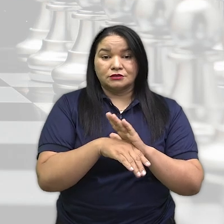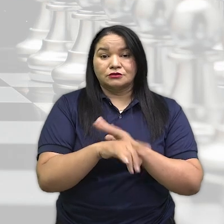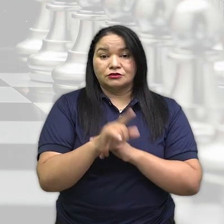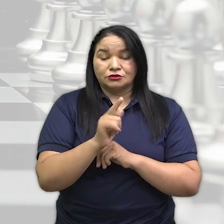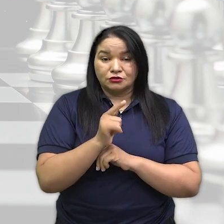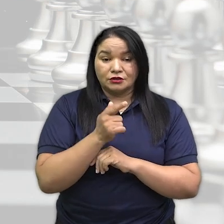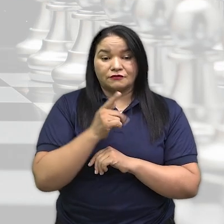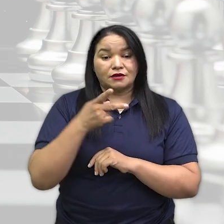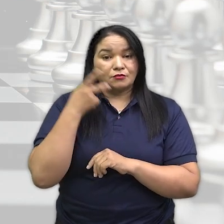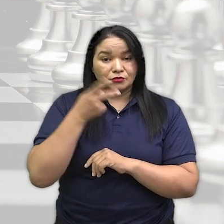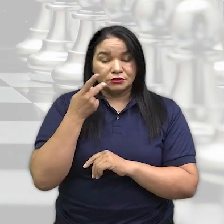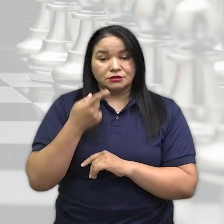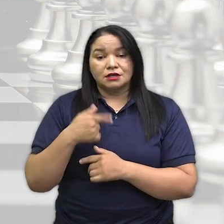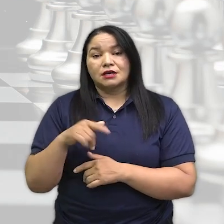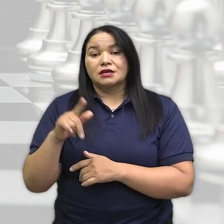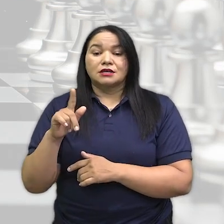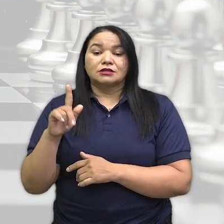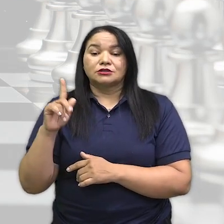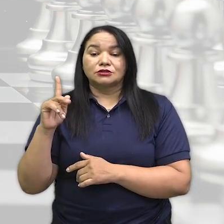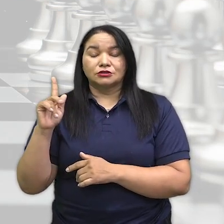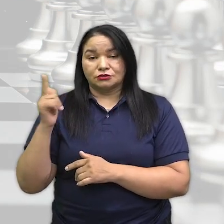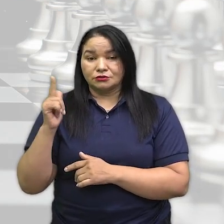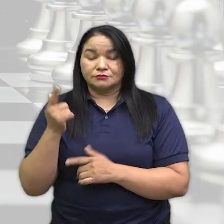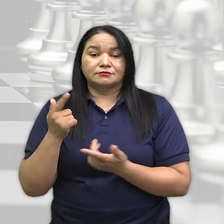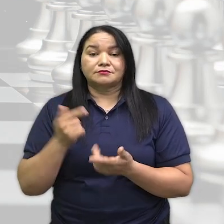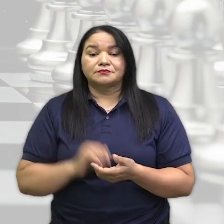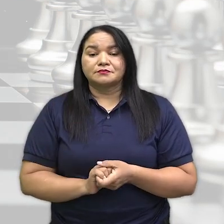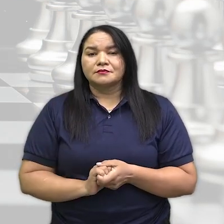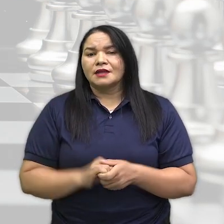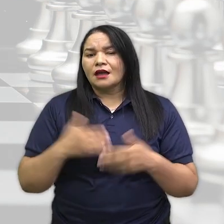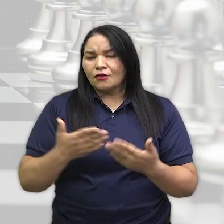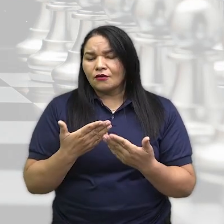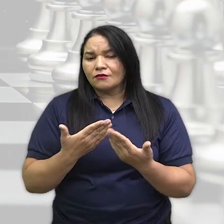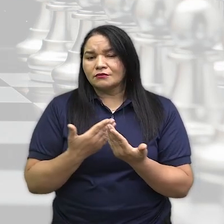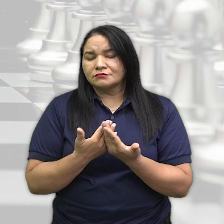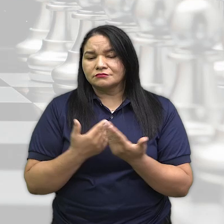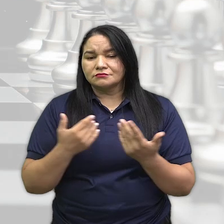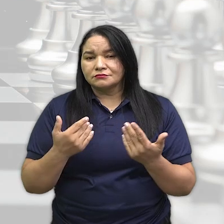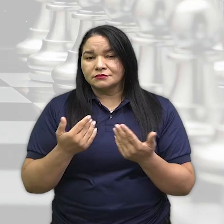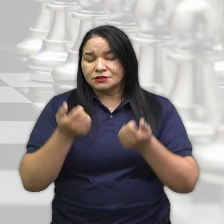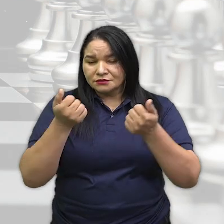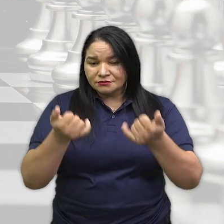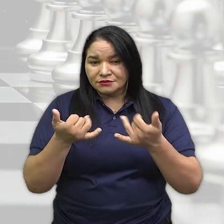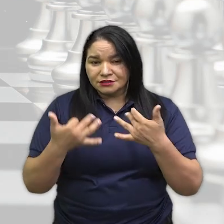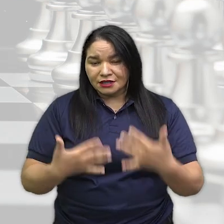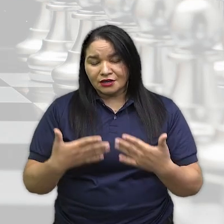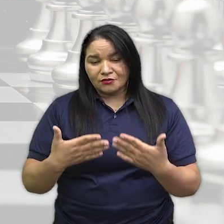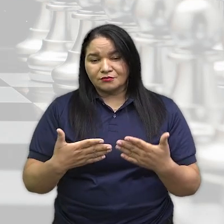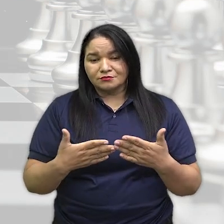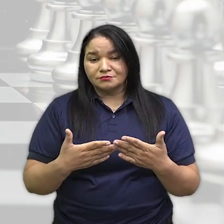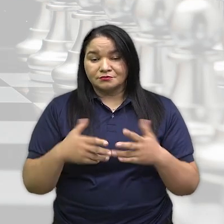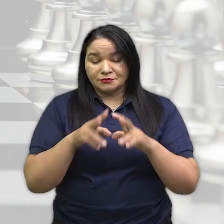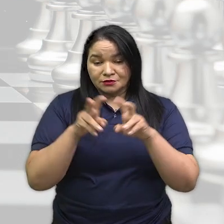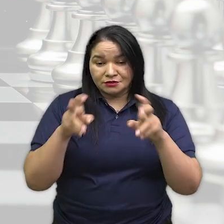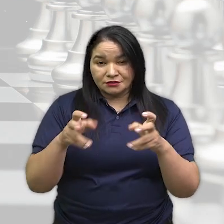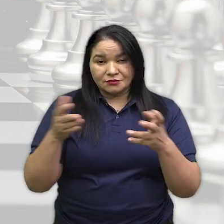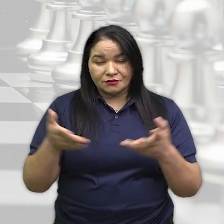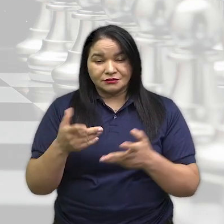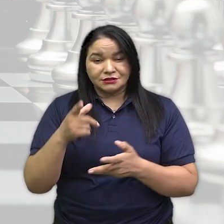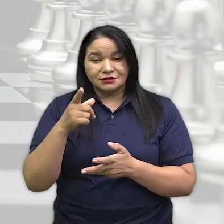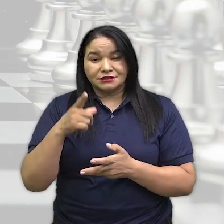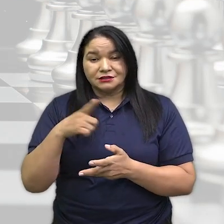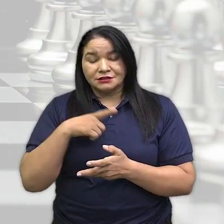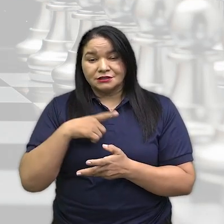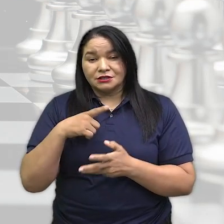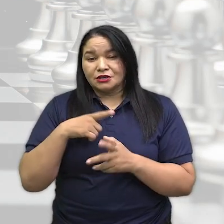geografia política e de geopolítica. E para a gente fazer a introdução em relação a este conteúdo, eu tenho aqui